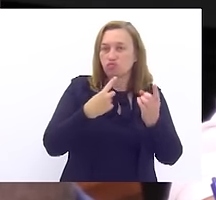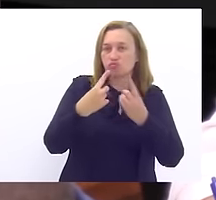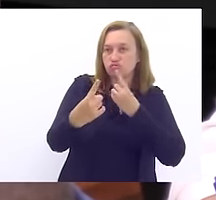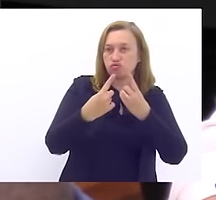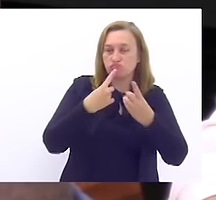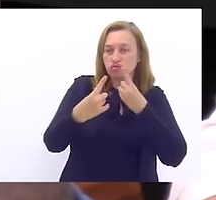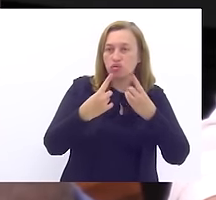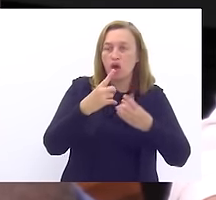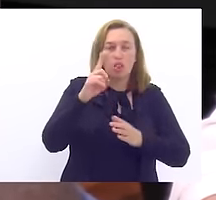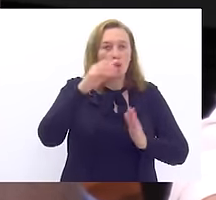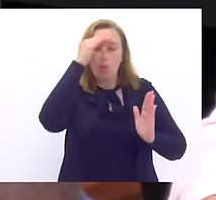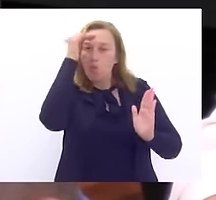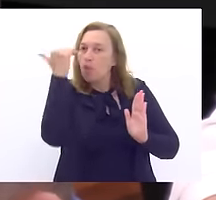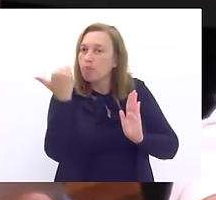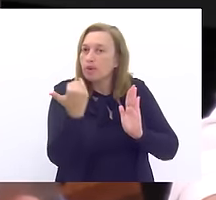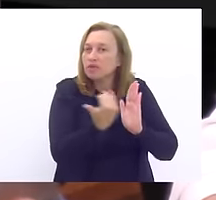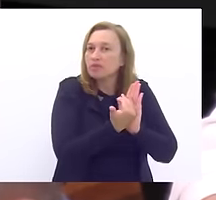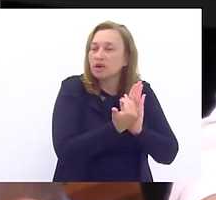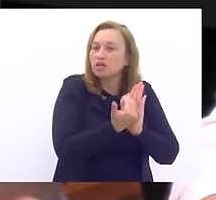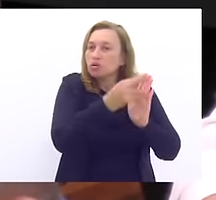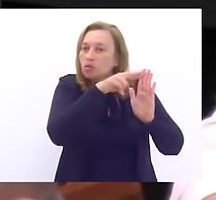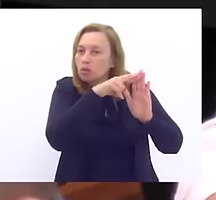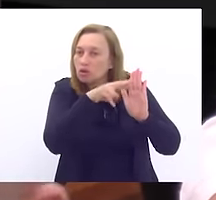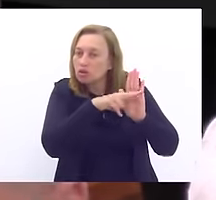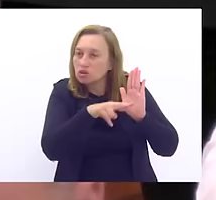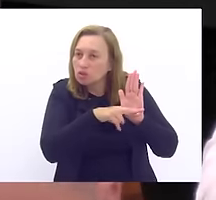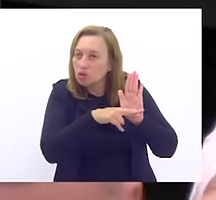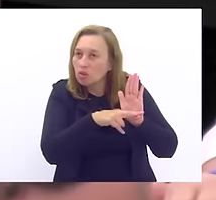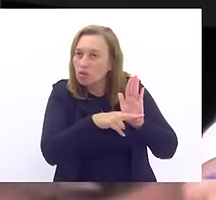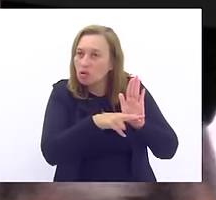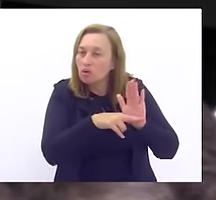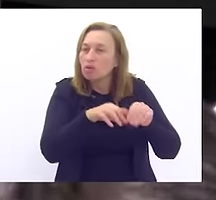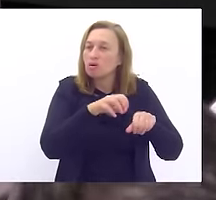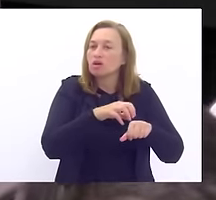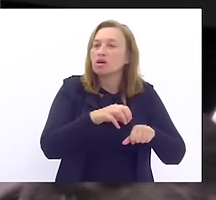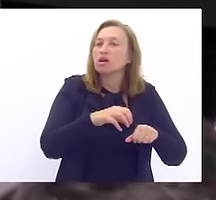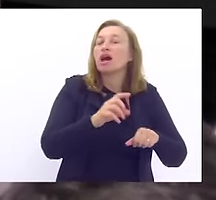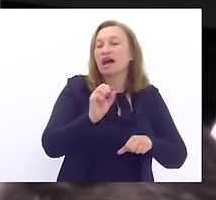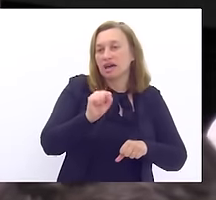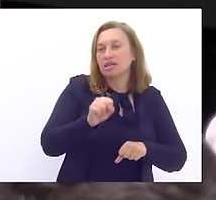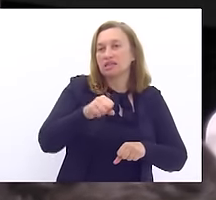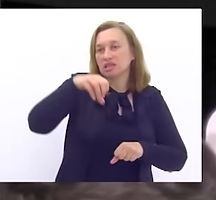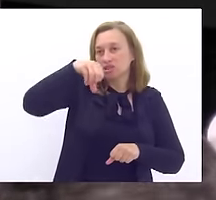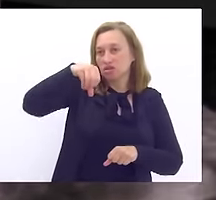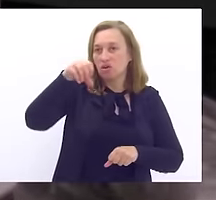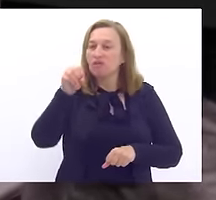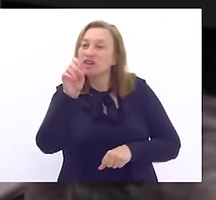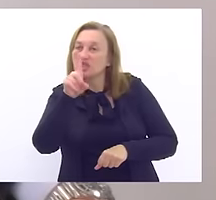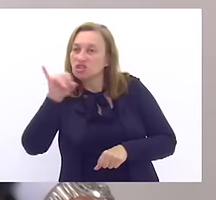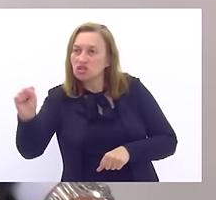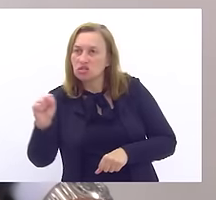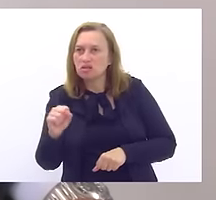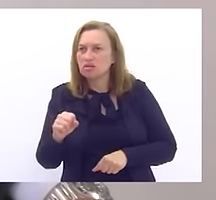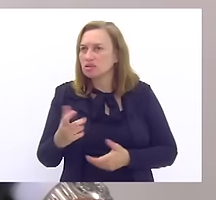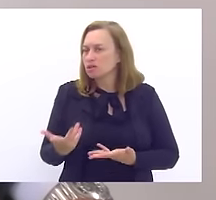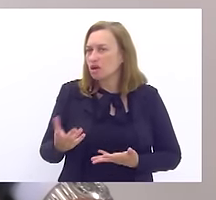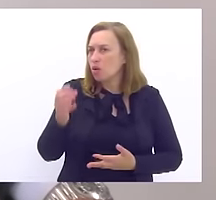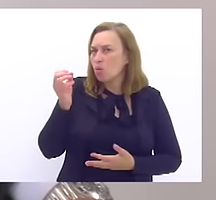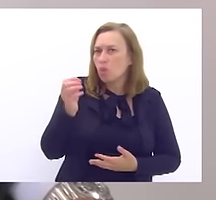descumprimento das normas de transporte Aí sim o prazo de 60 de 90 dias estupidez